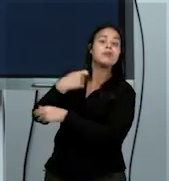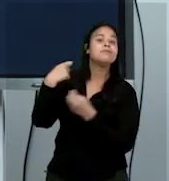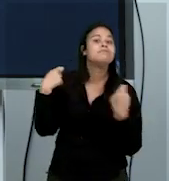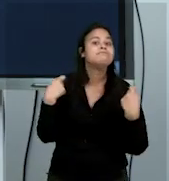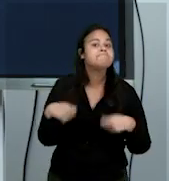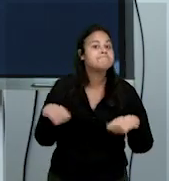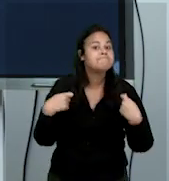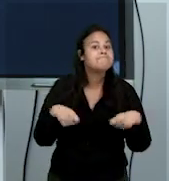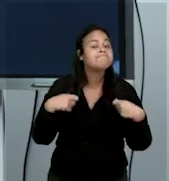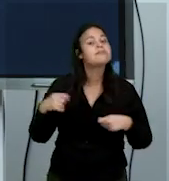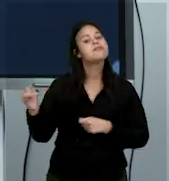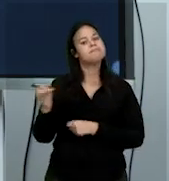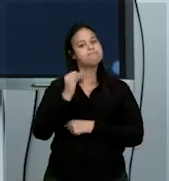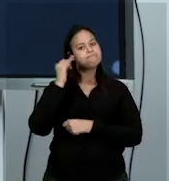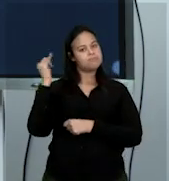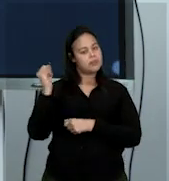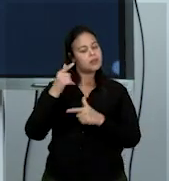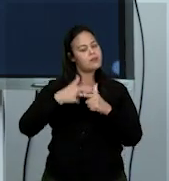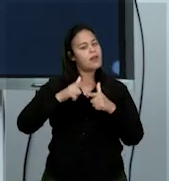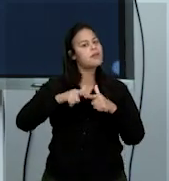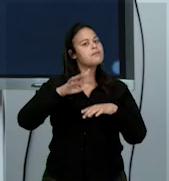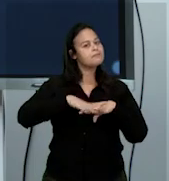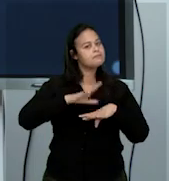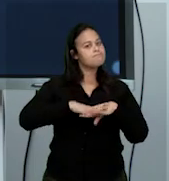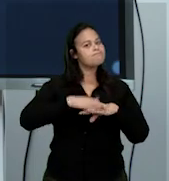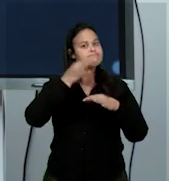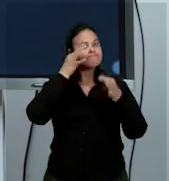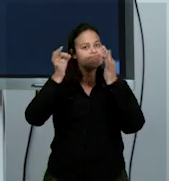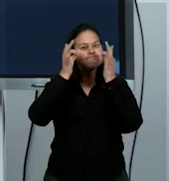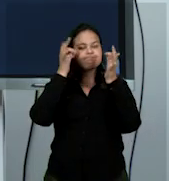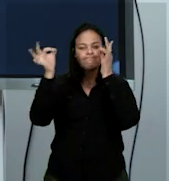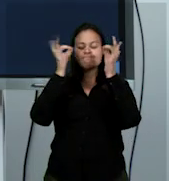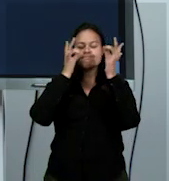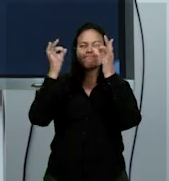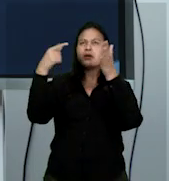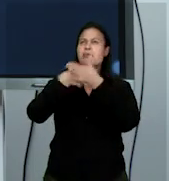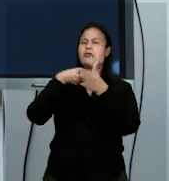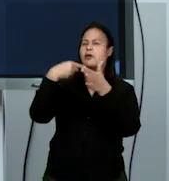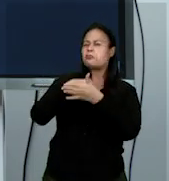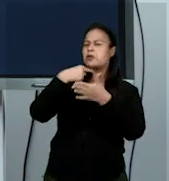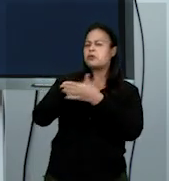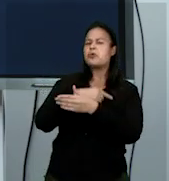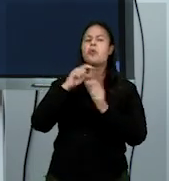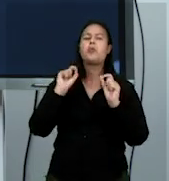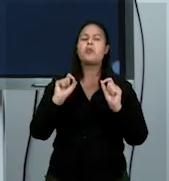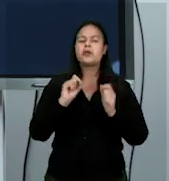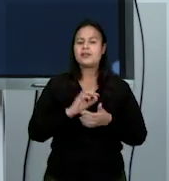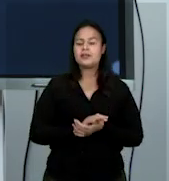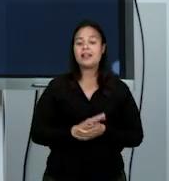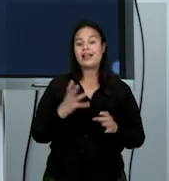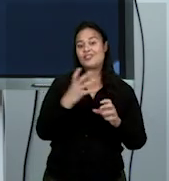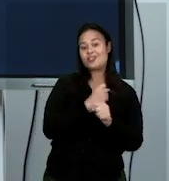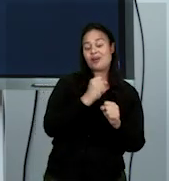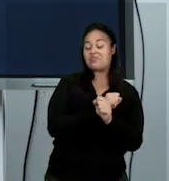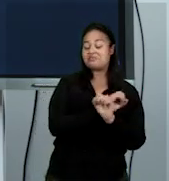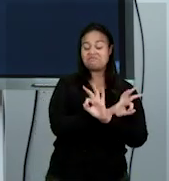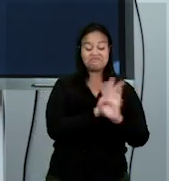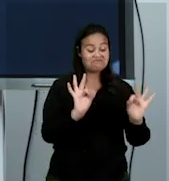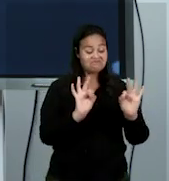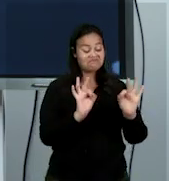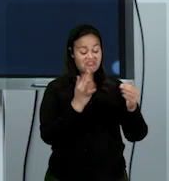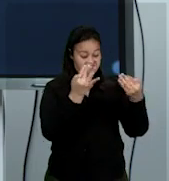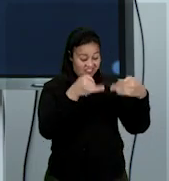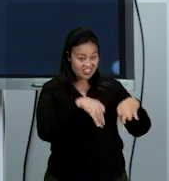É muito importante num problema a gente estar atento ao que está perguntando, porque senão a gente faz a conta e